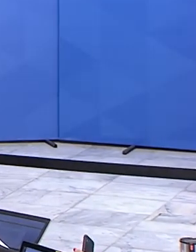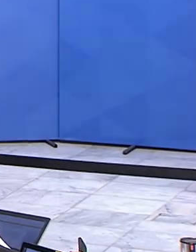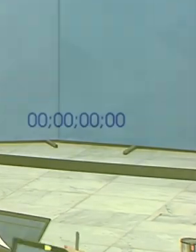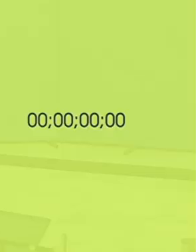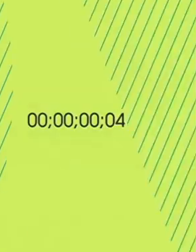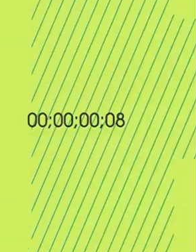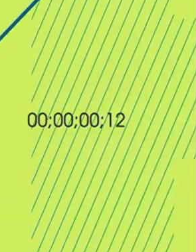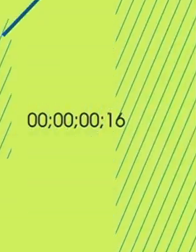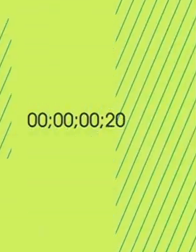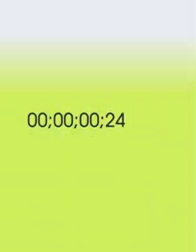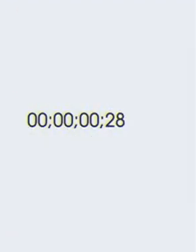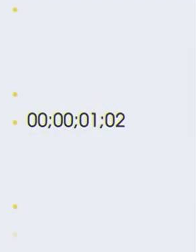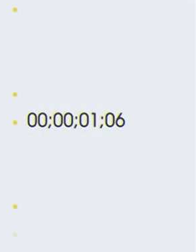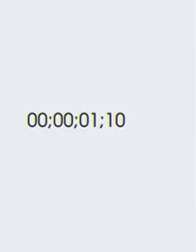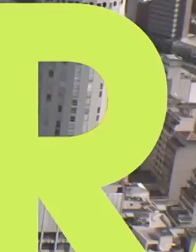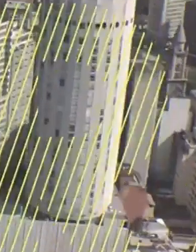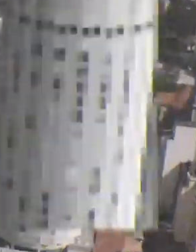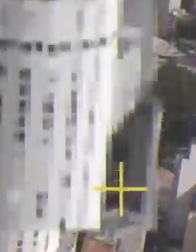ó